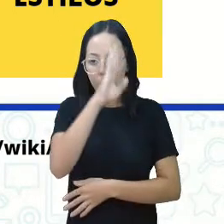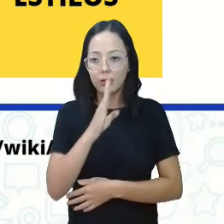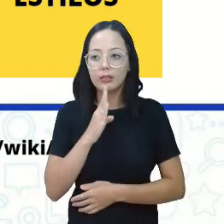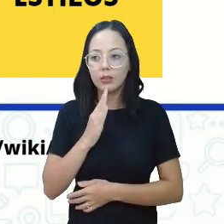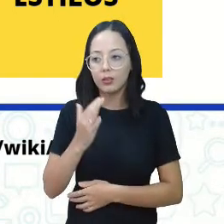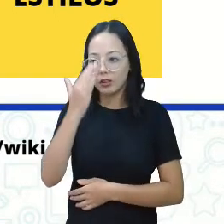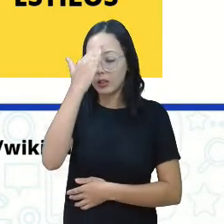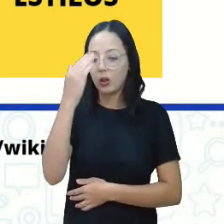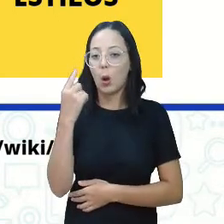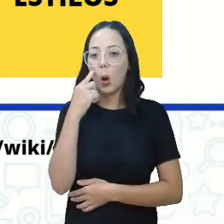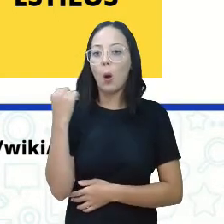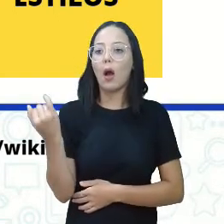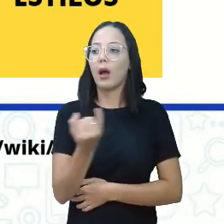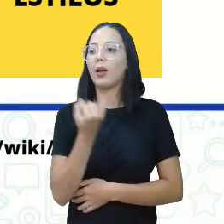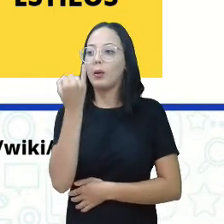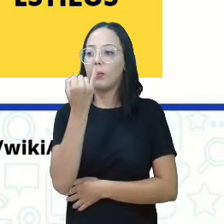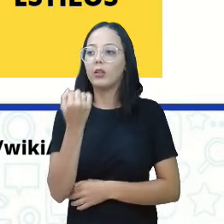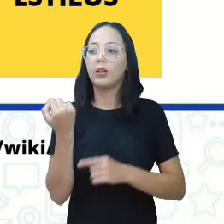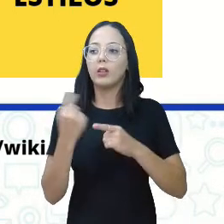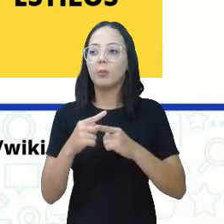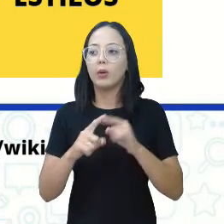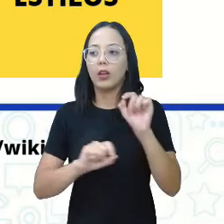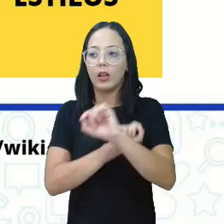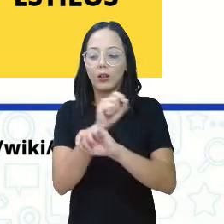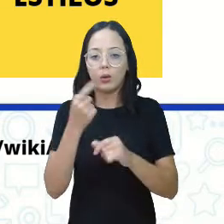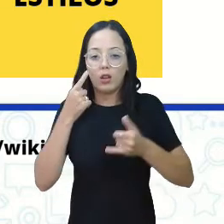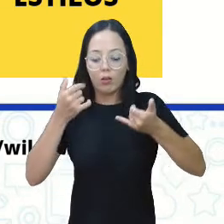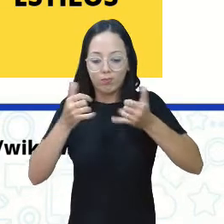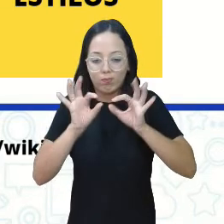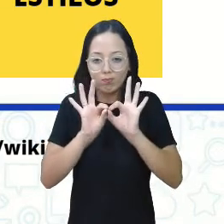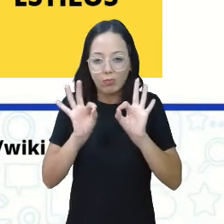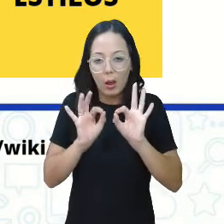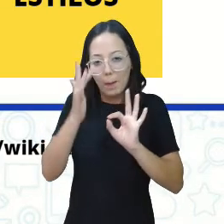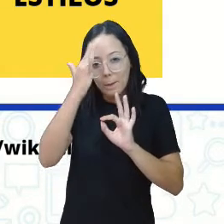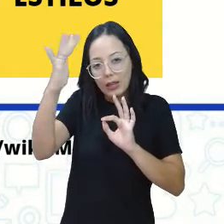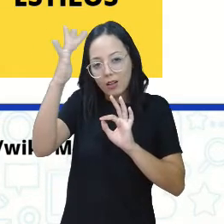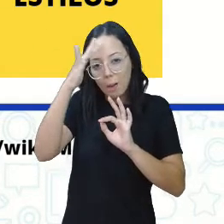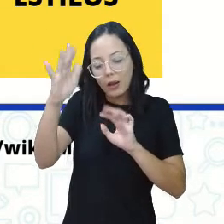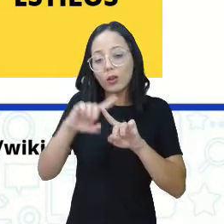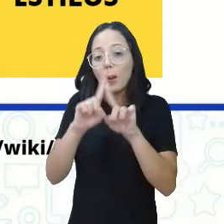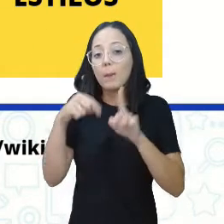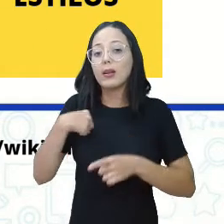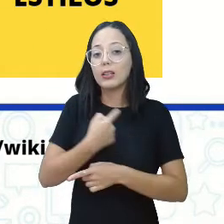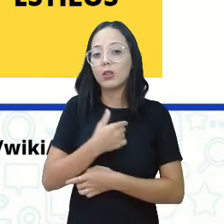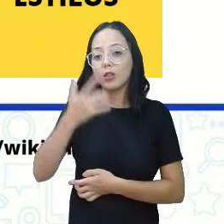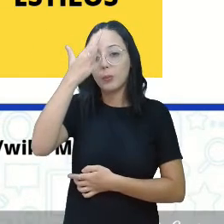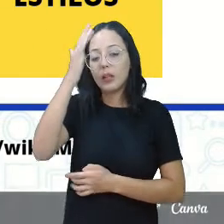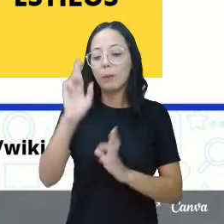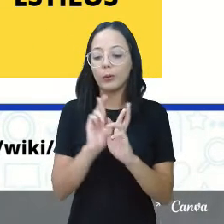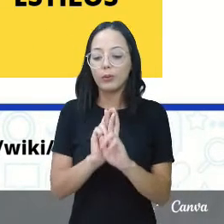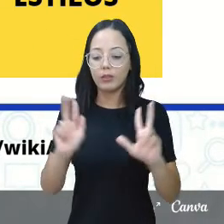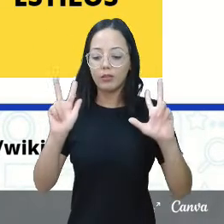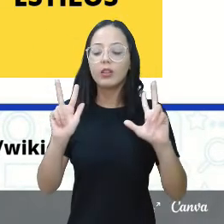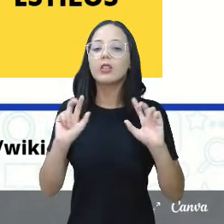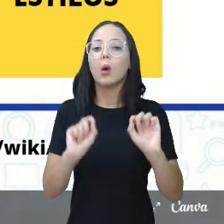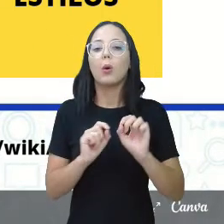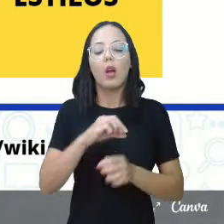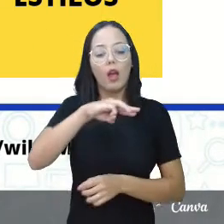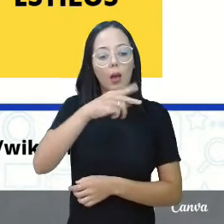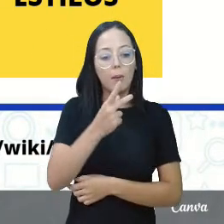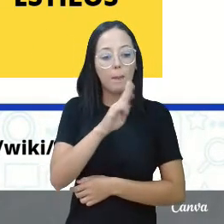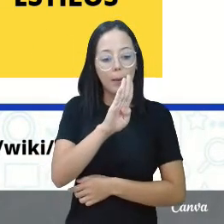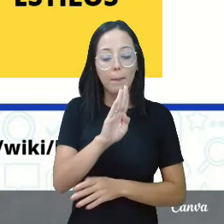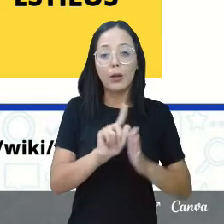um pouquinho importante, ela tem uma linha tênuezinha. Porém, é importante a gente diferenciar MPB,